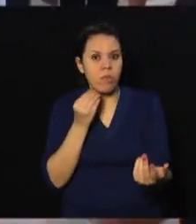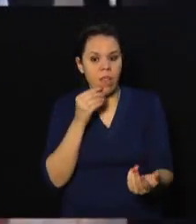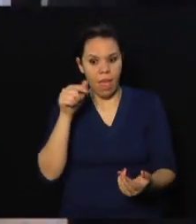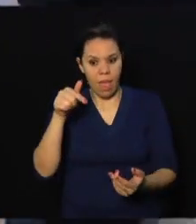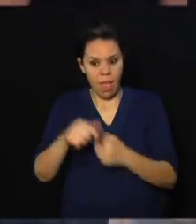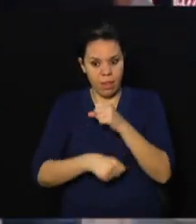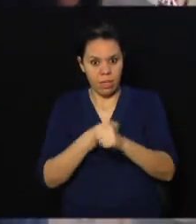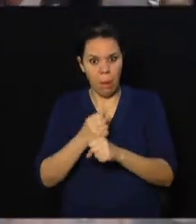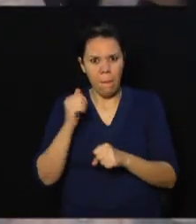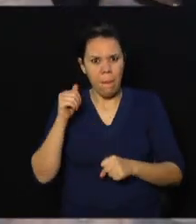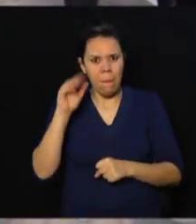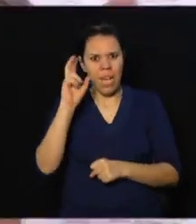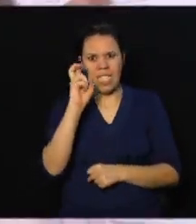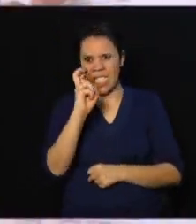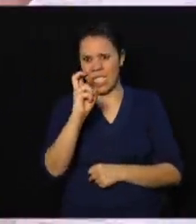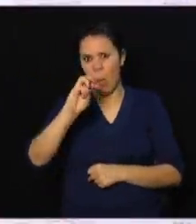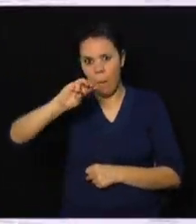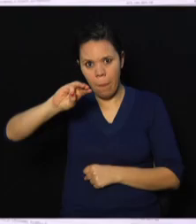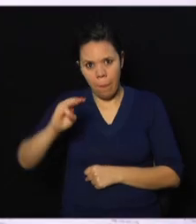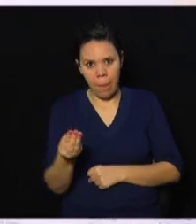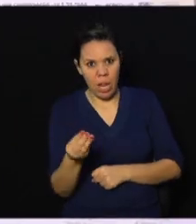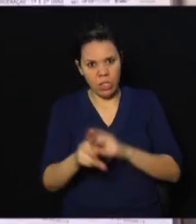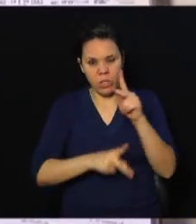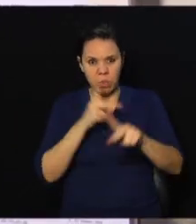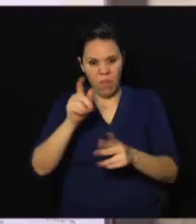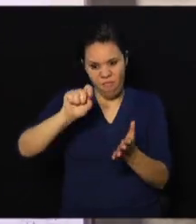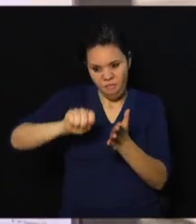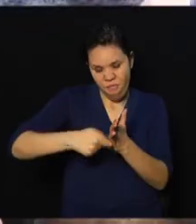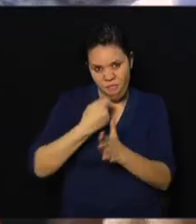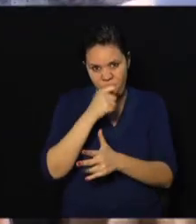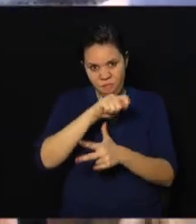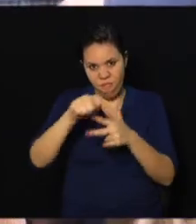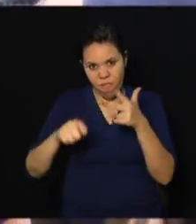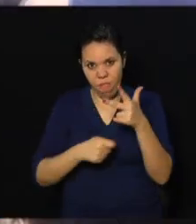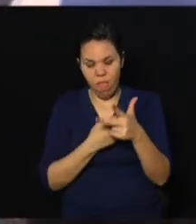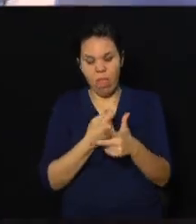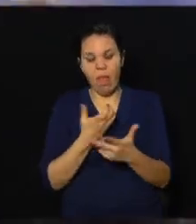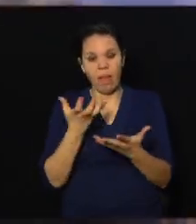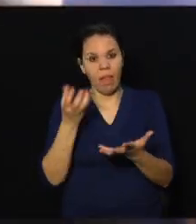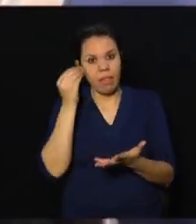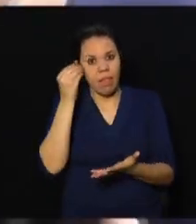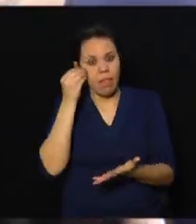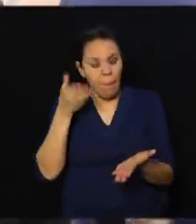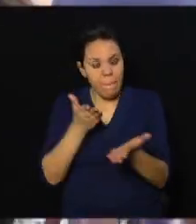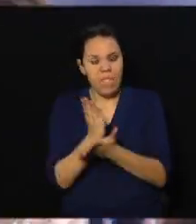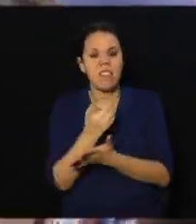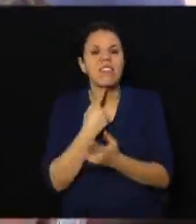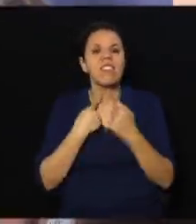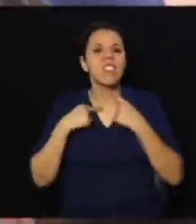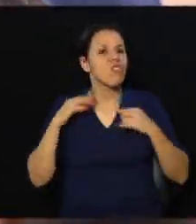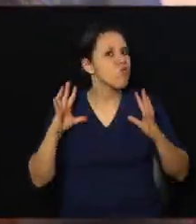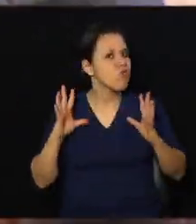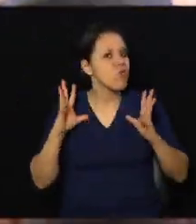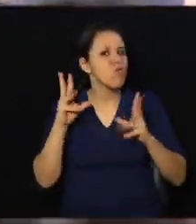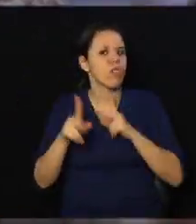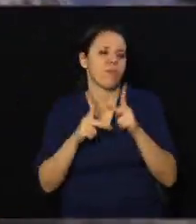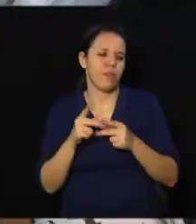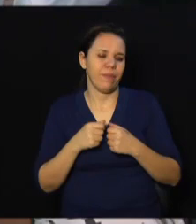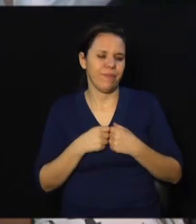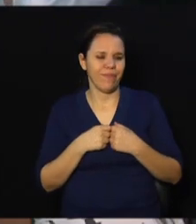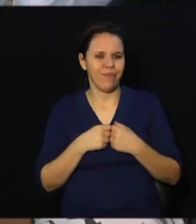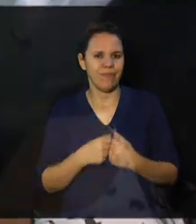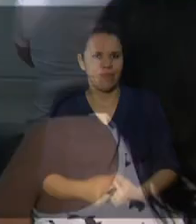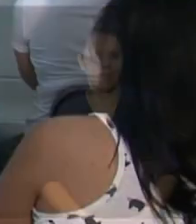de 5 milhões de pessoas se inscreveram para o Enem. Se dar bem é o desejo de todas